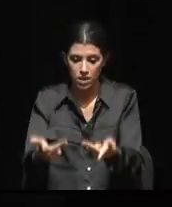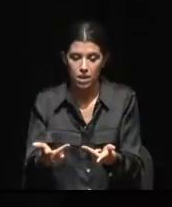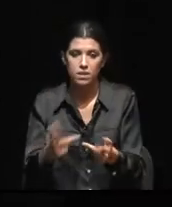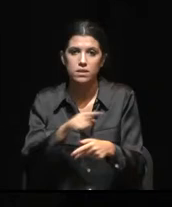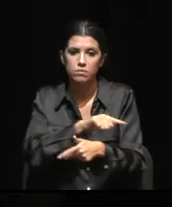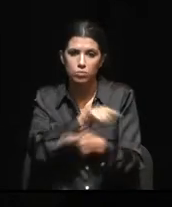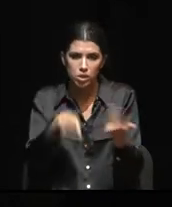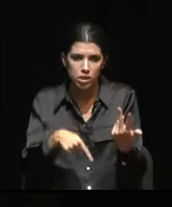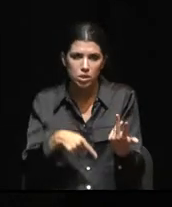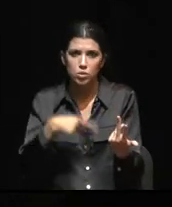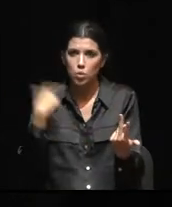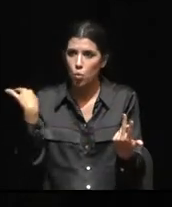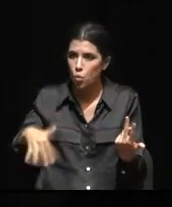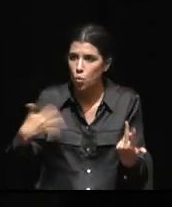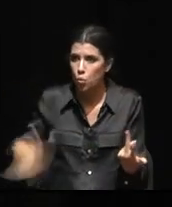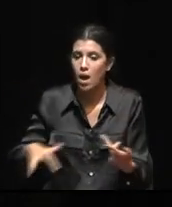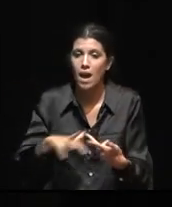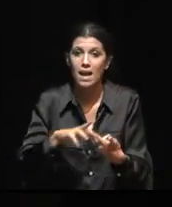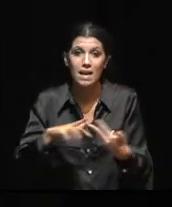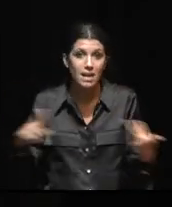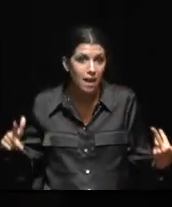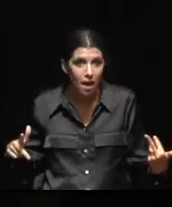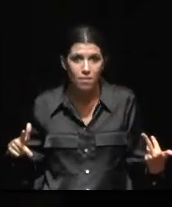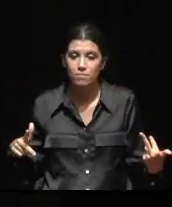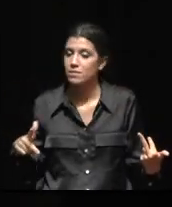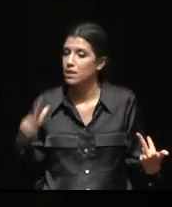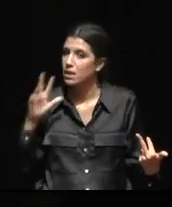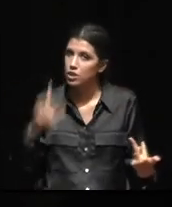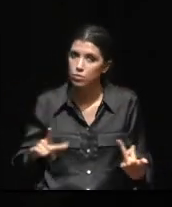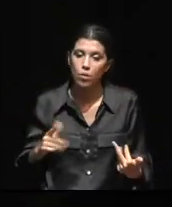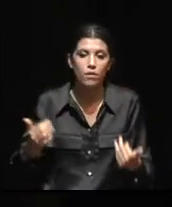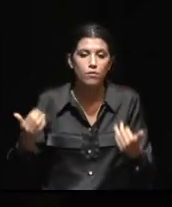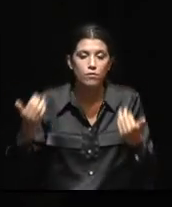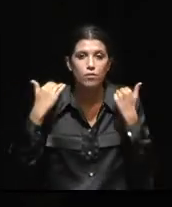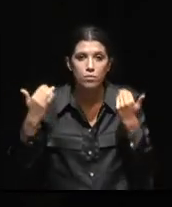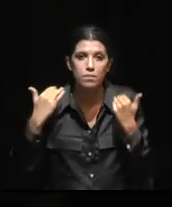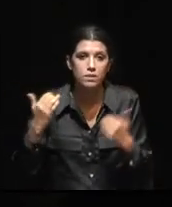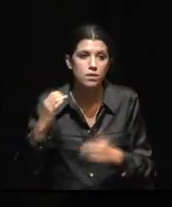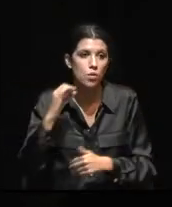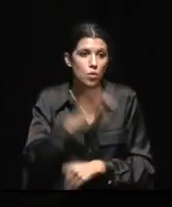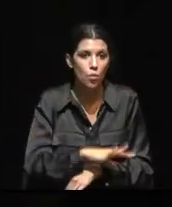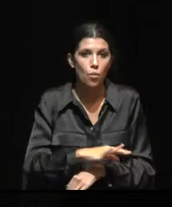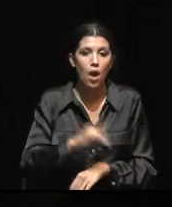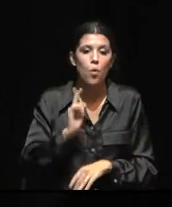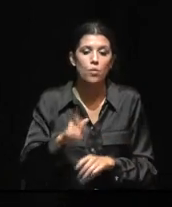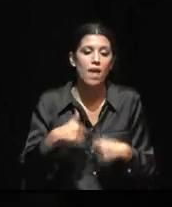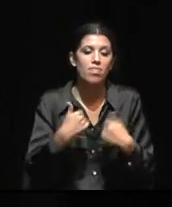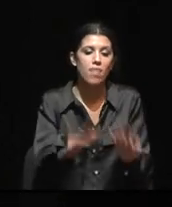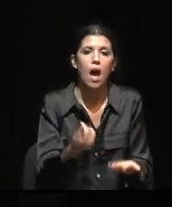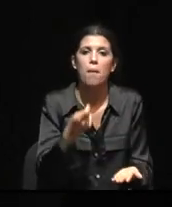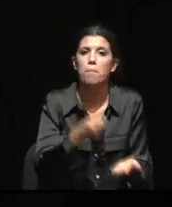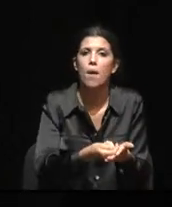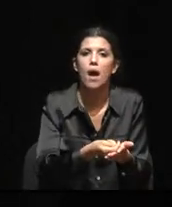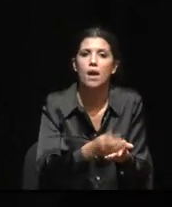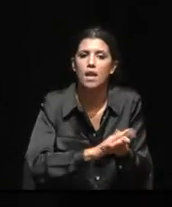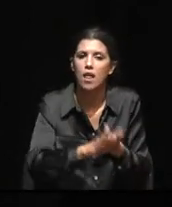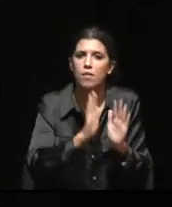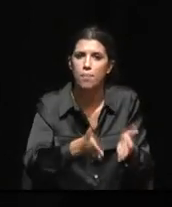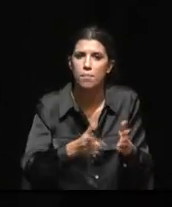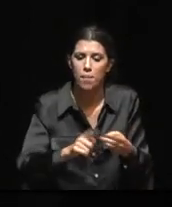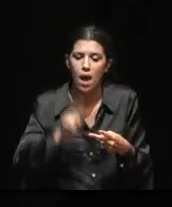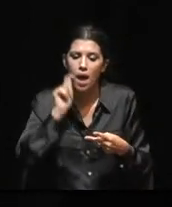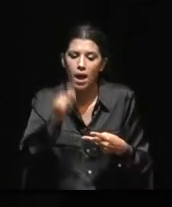isto possa parecer a Câmara Municipal de Lisboa não tem a informação do que é cedido gratuitamente do que é